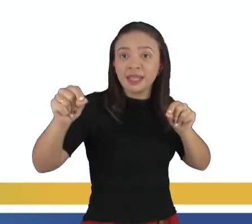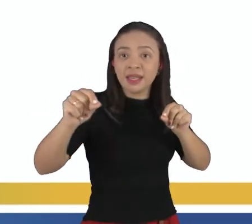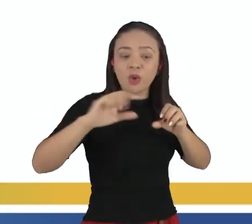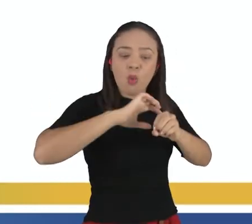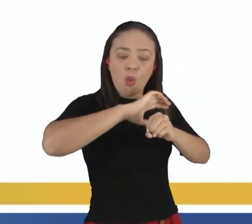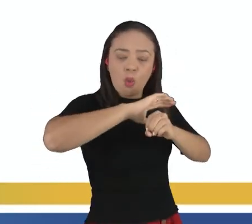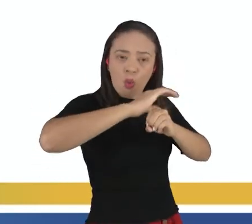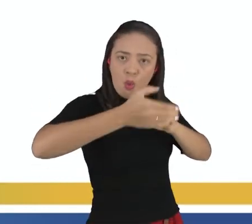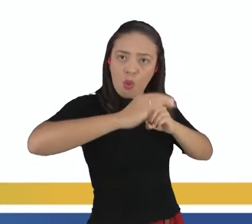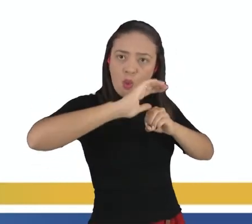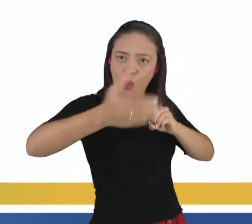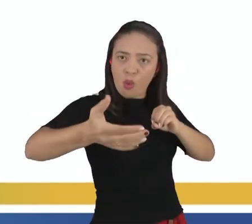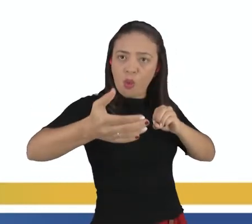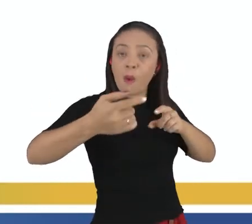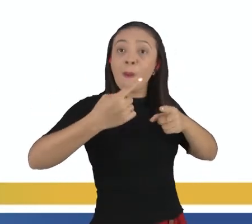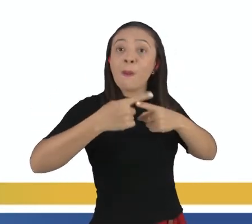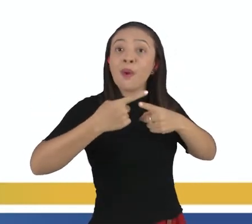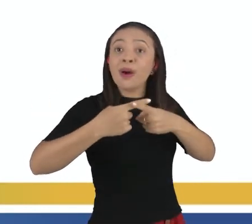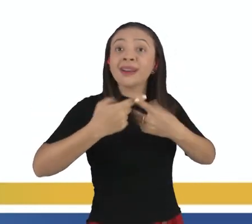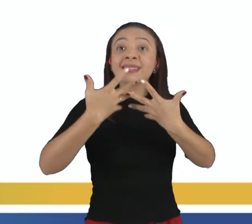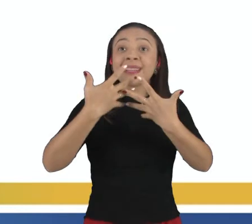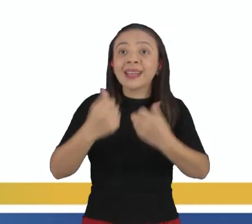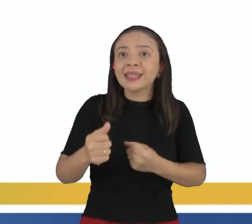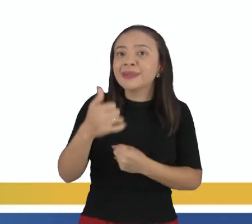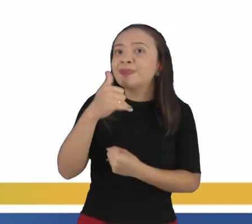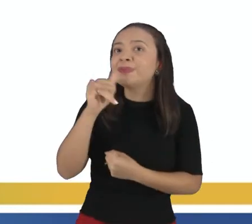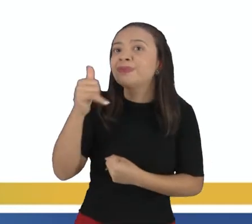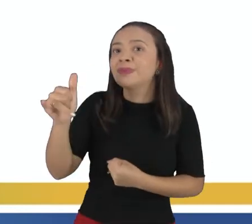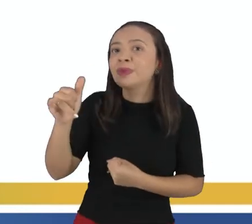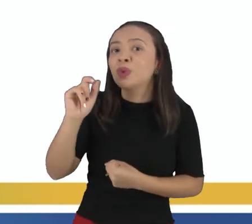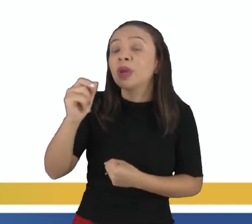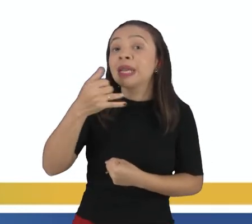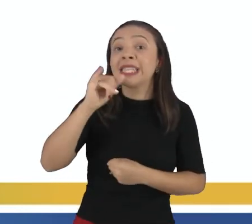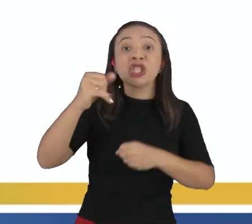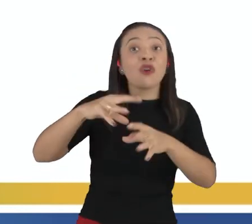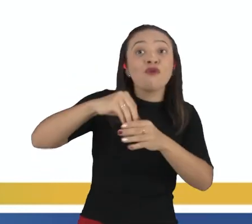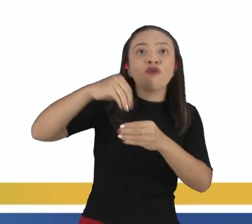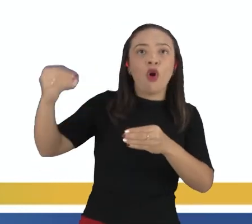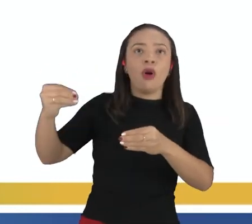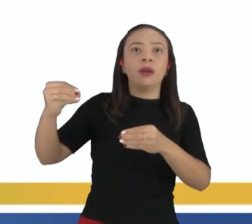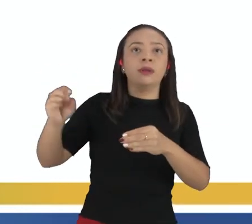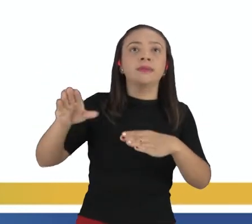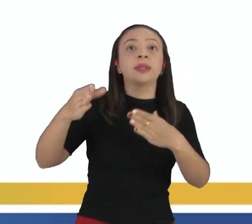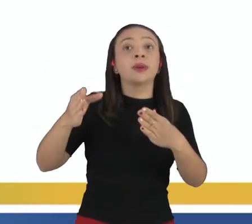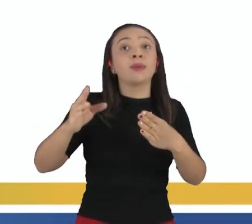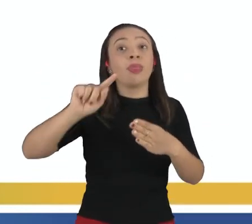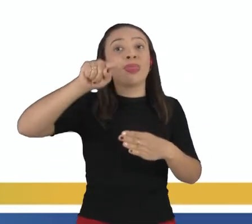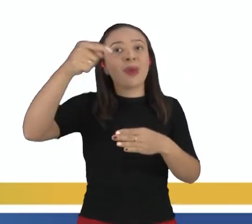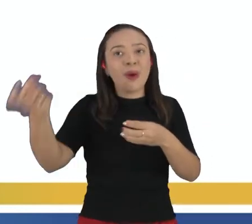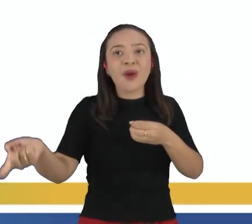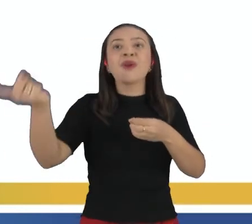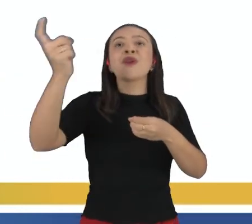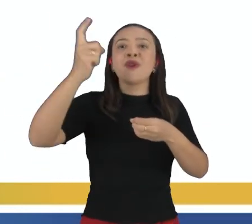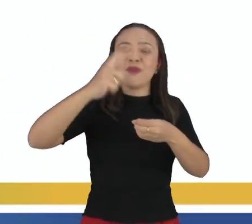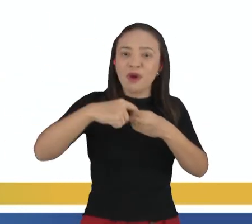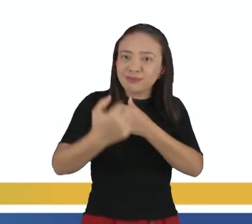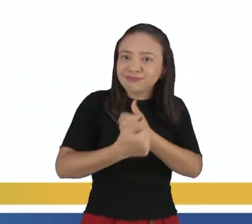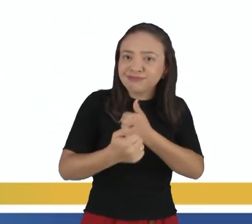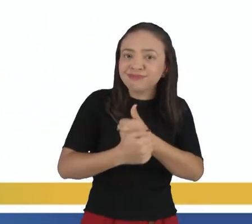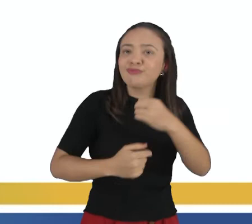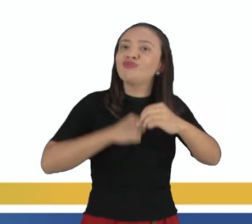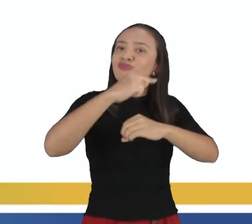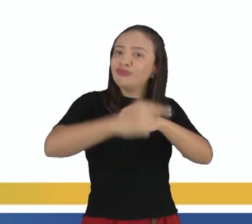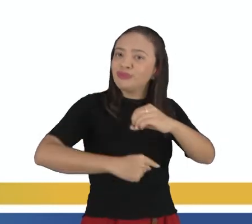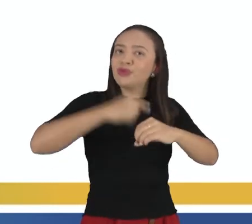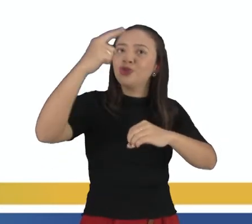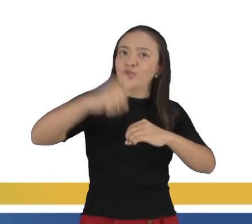um maior porque ele recebeu uma energia de fonte exterior, ok? E aí ele vai retornar. Então tá aqui, o elétron,